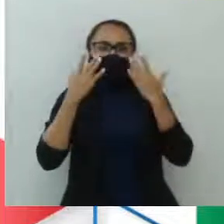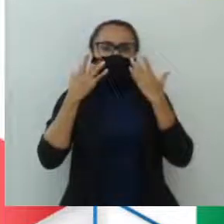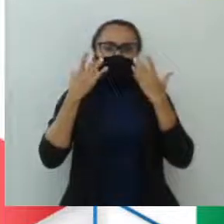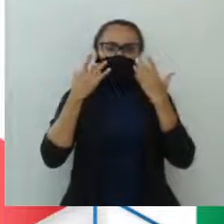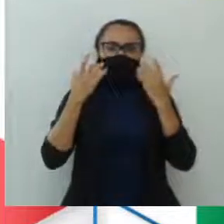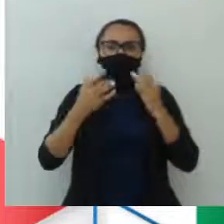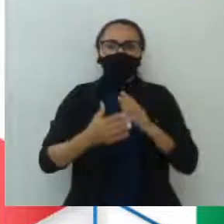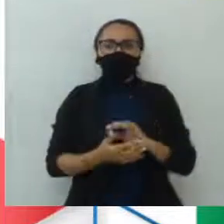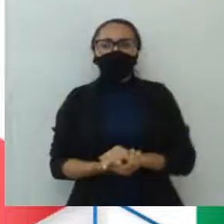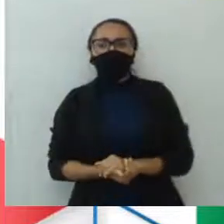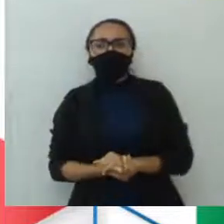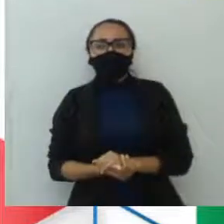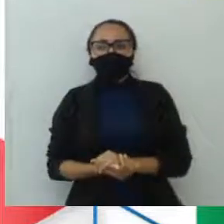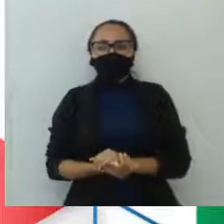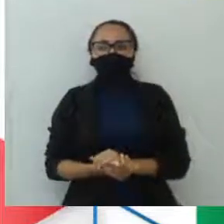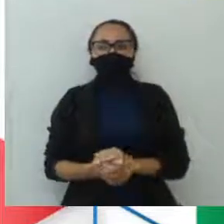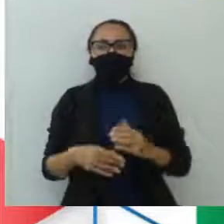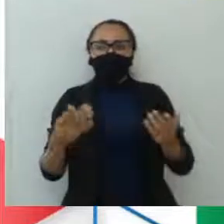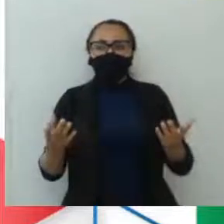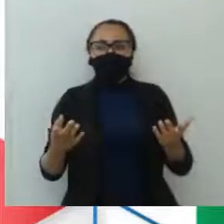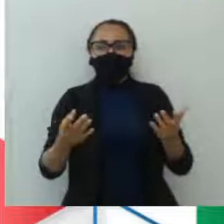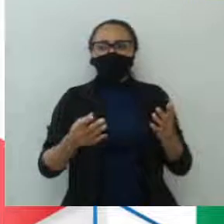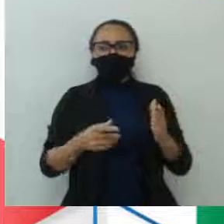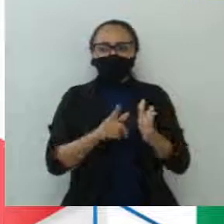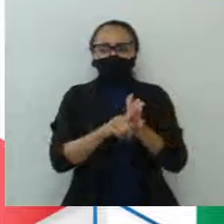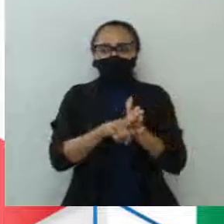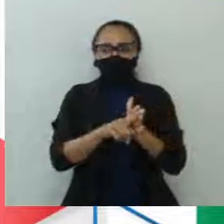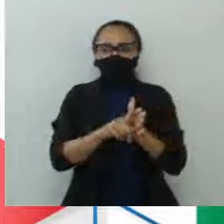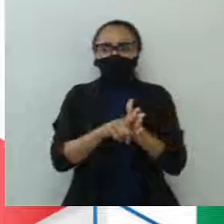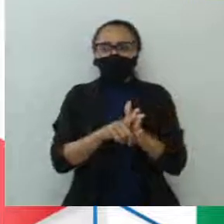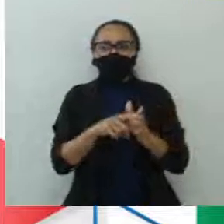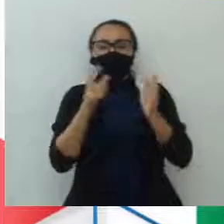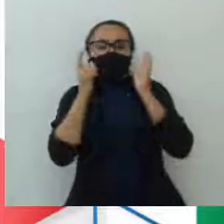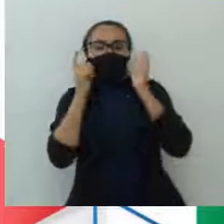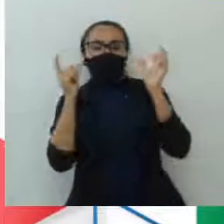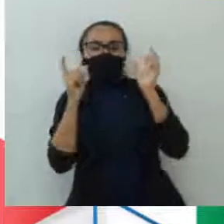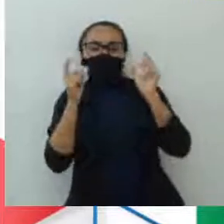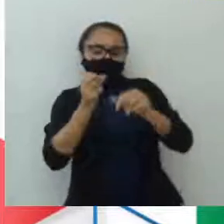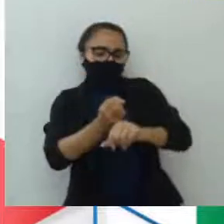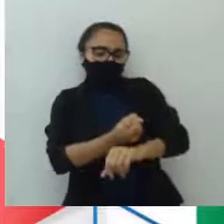a encenação do gênero dramático tinha como objetivo despertar